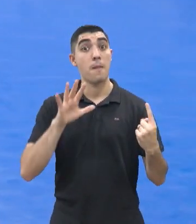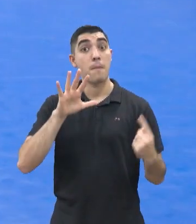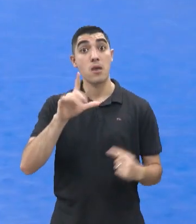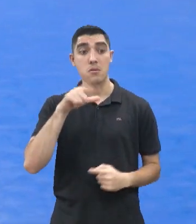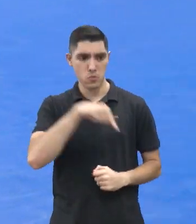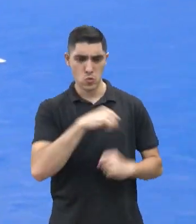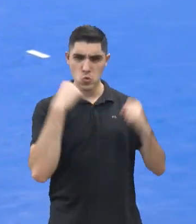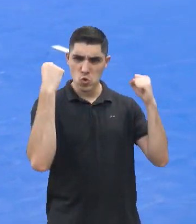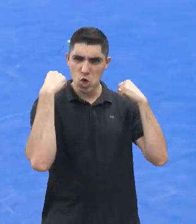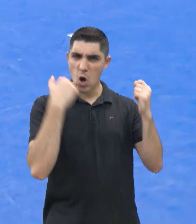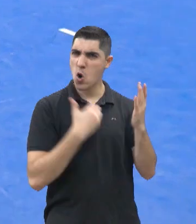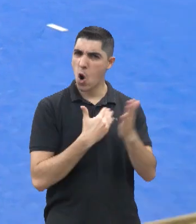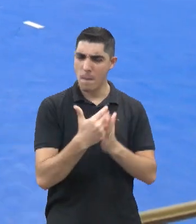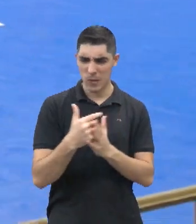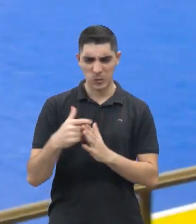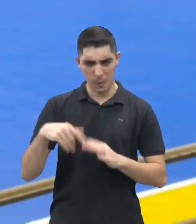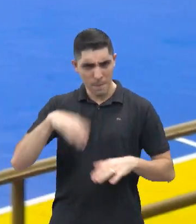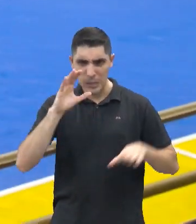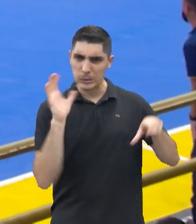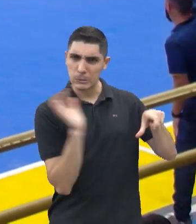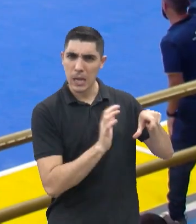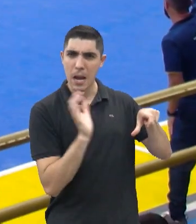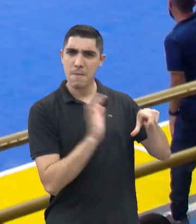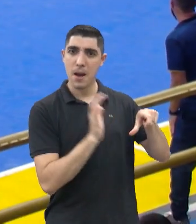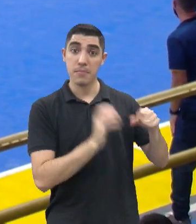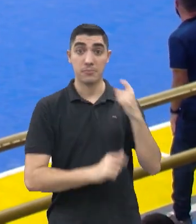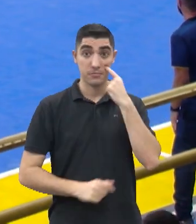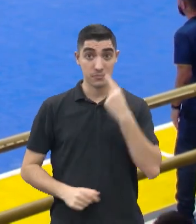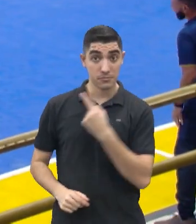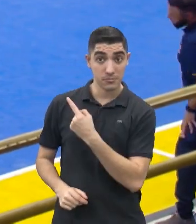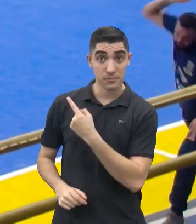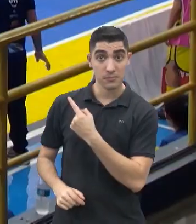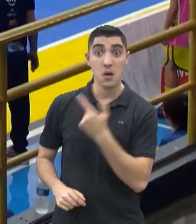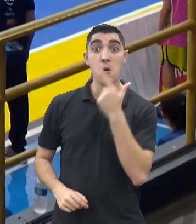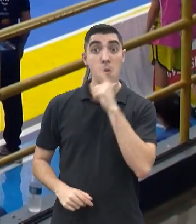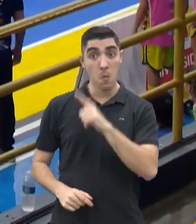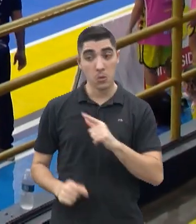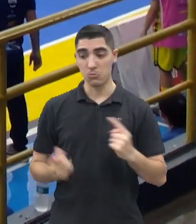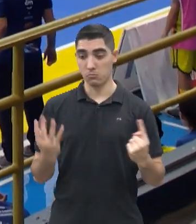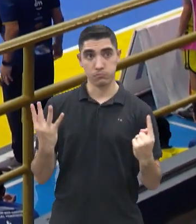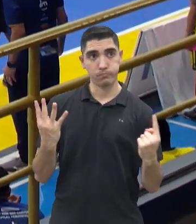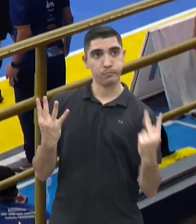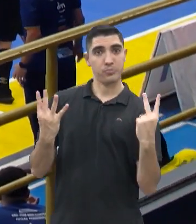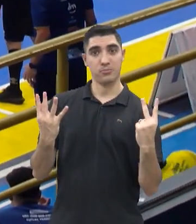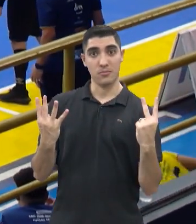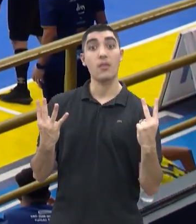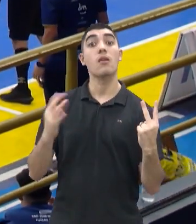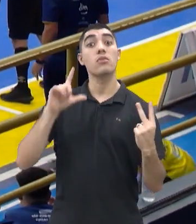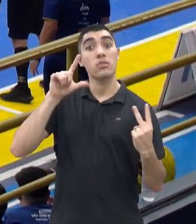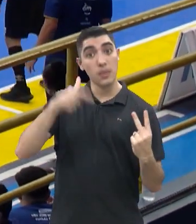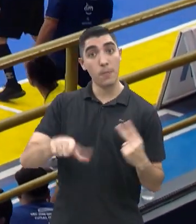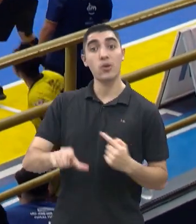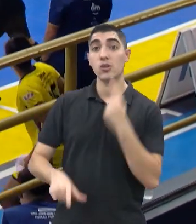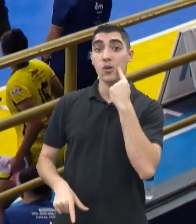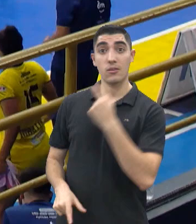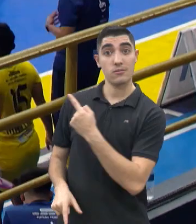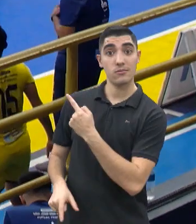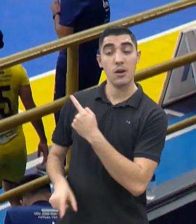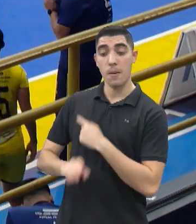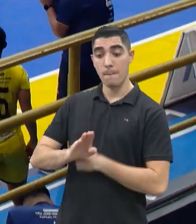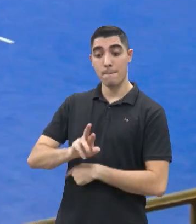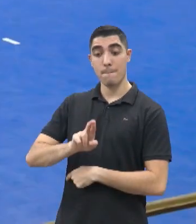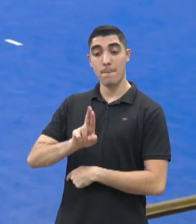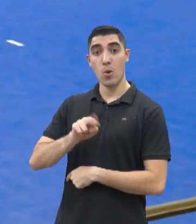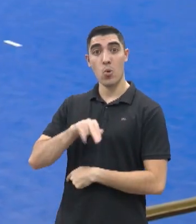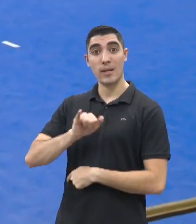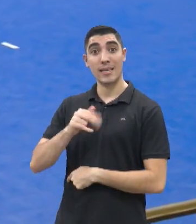FEMALE resolveu reagir. Primeiro com esse gol de cabeça da Poli. E depois com a Bruninha, que aproveitou o cruzamento